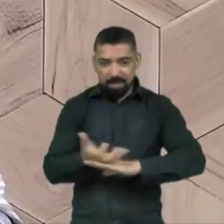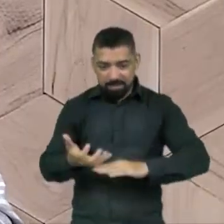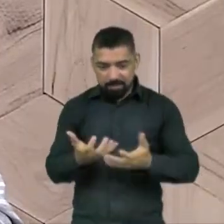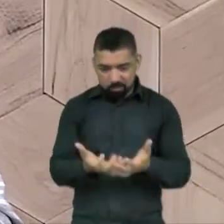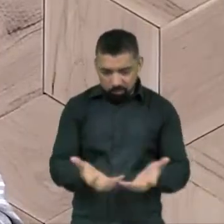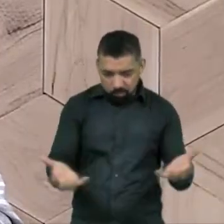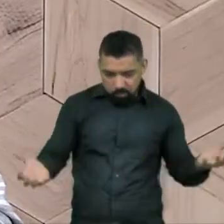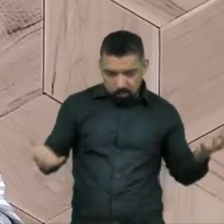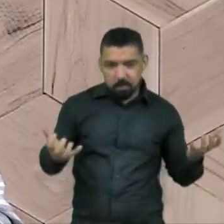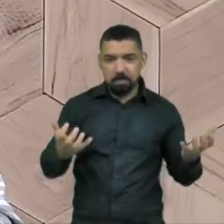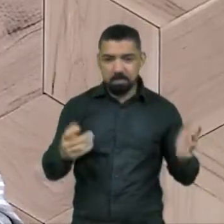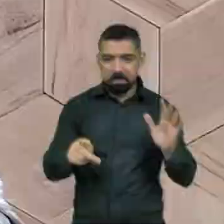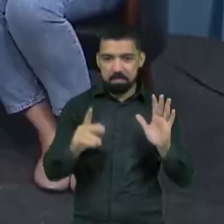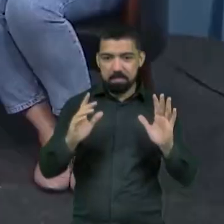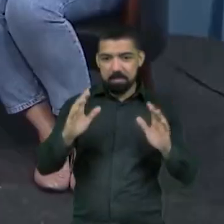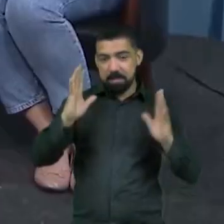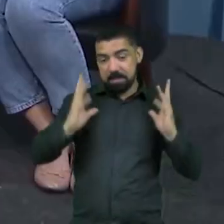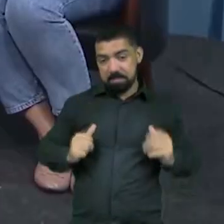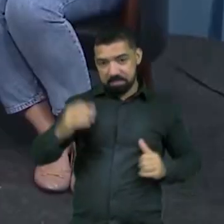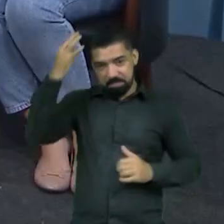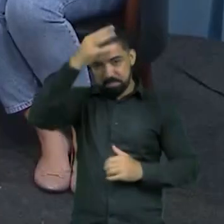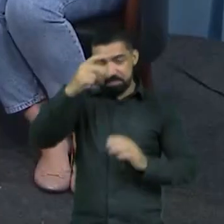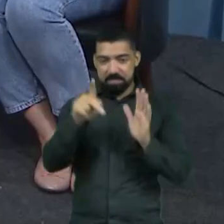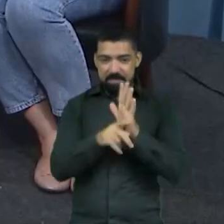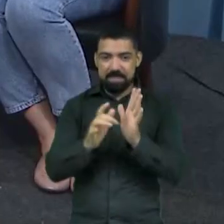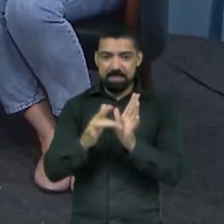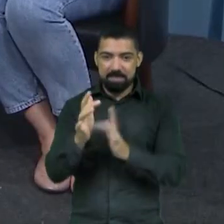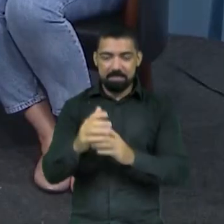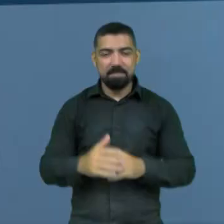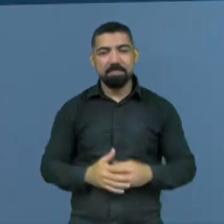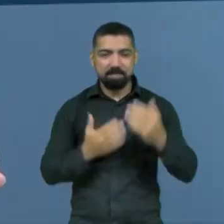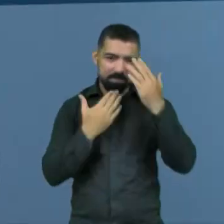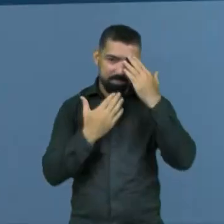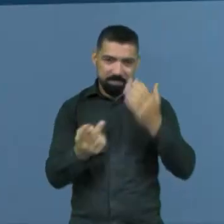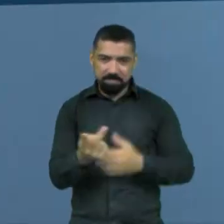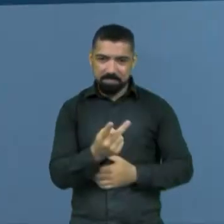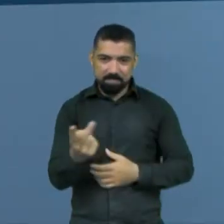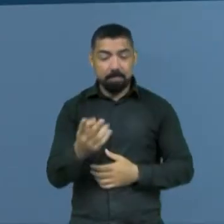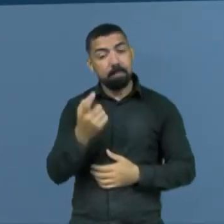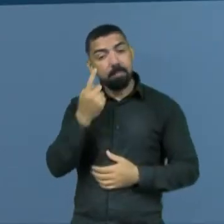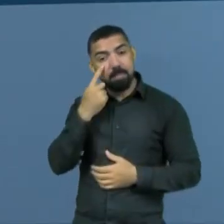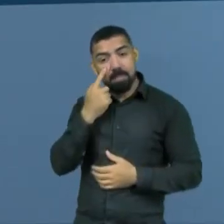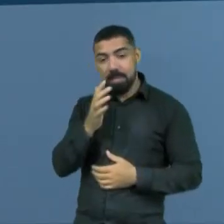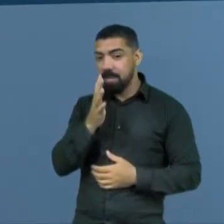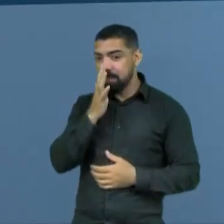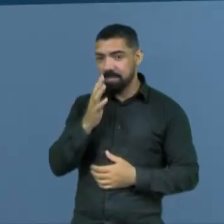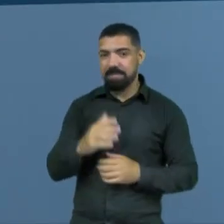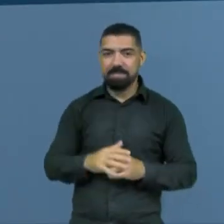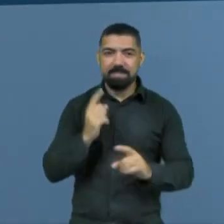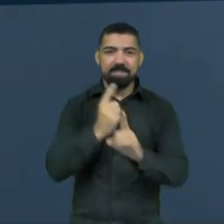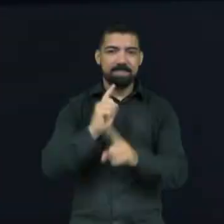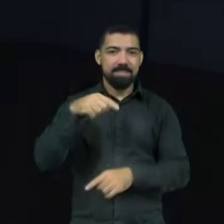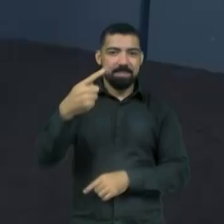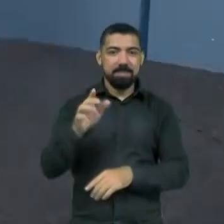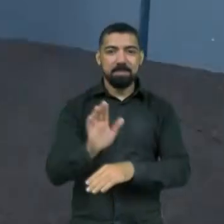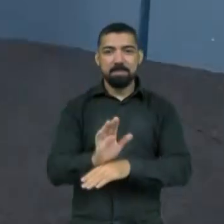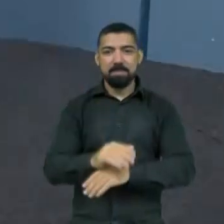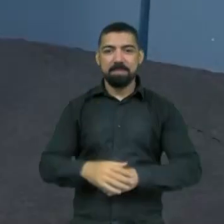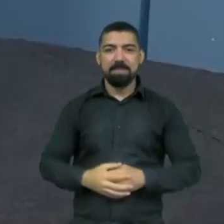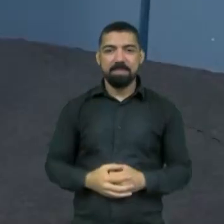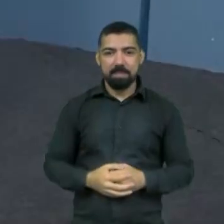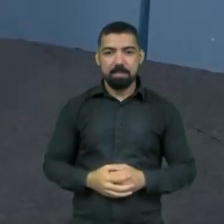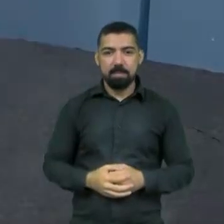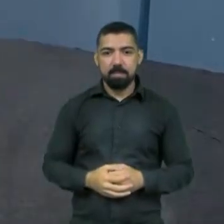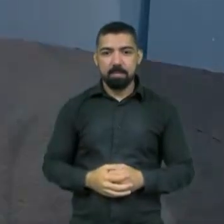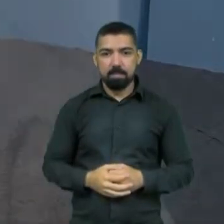Cristo de Morada Nova. Muito obrigada aos dois pela presença e vamos conferir agora. Até o próximo em cena.